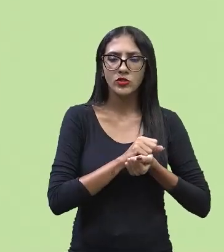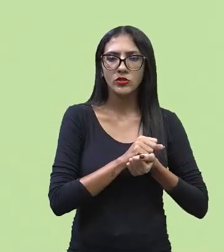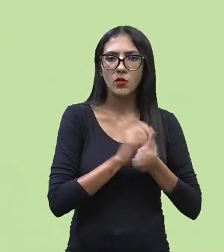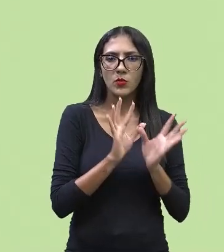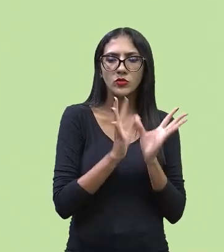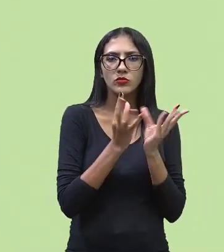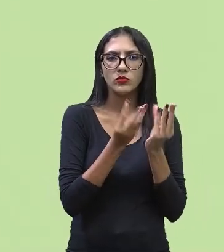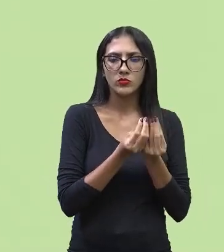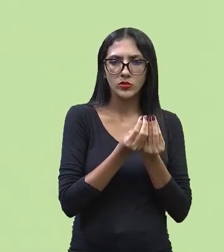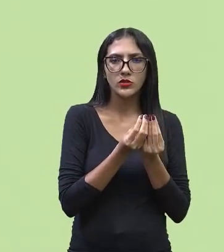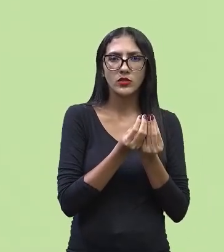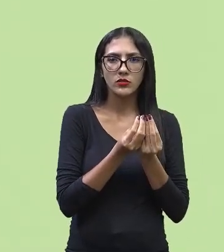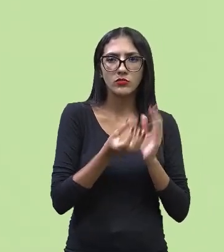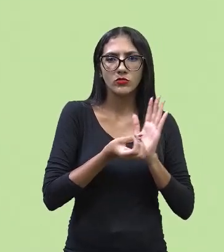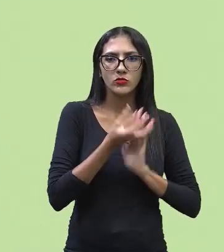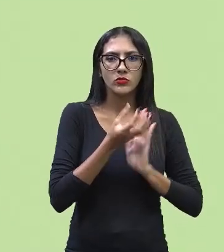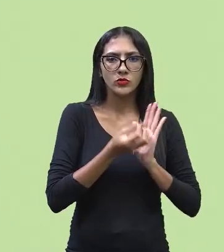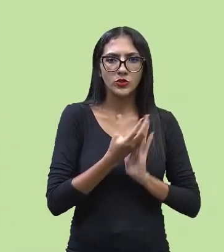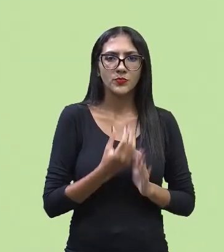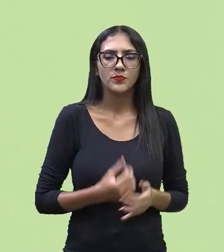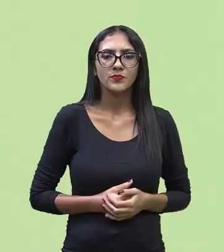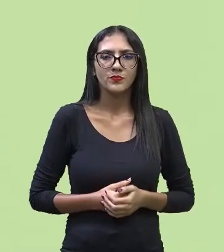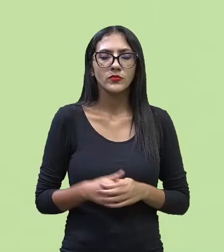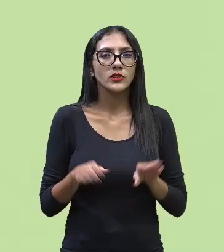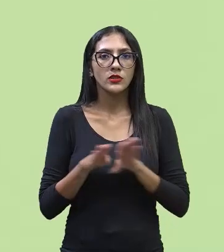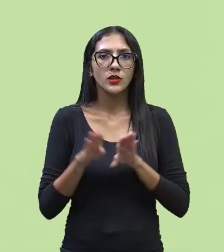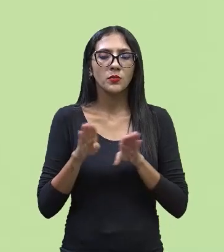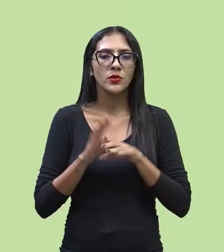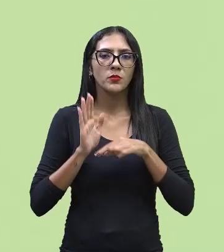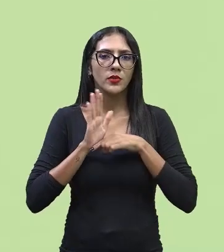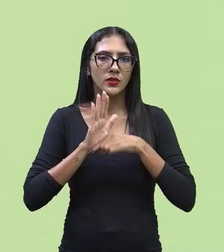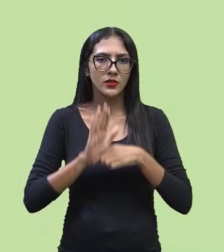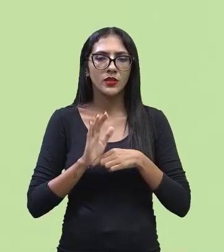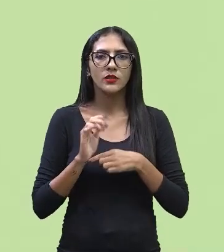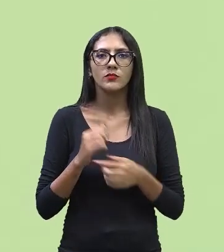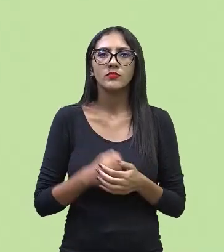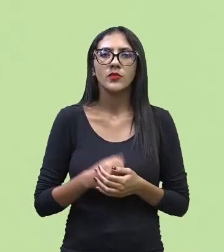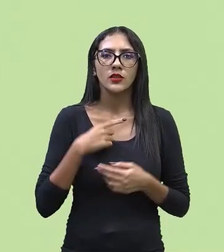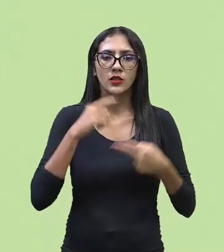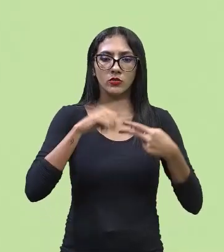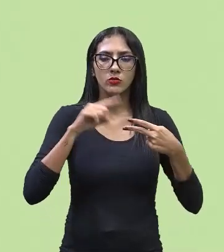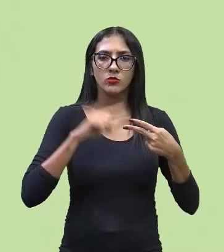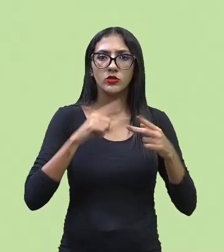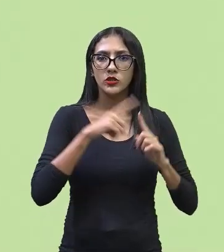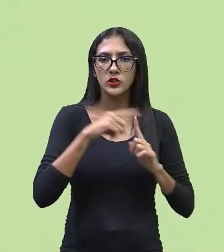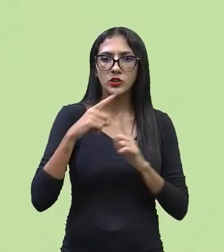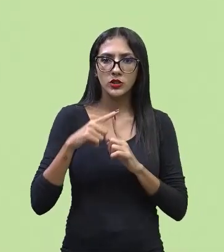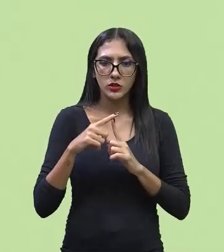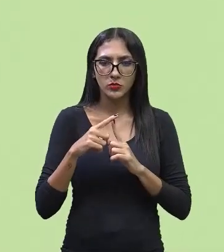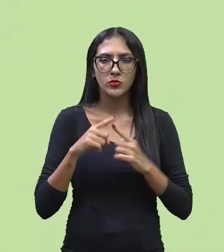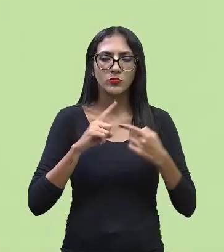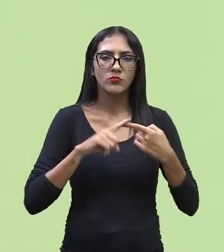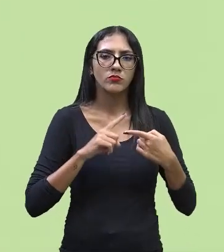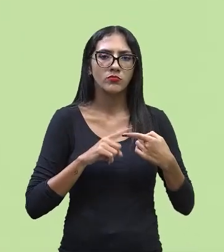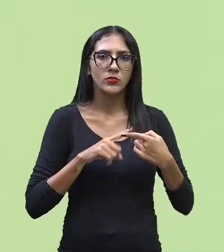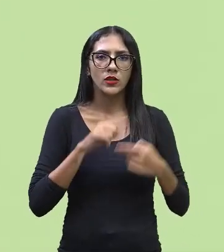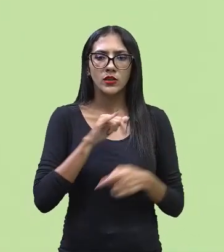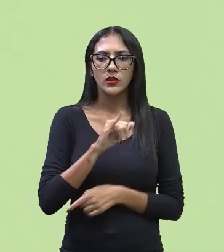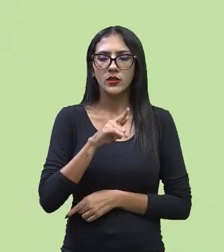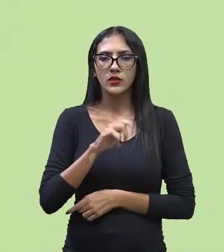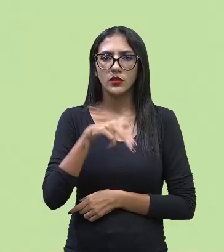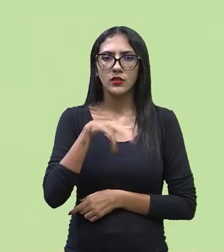né? Reação de óxido-redução. Também mostrei para vocês que a eletrólise é dividida em 2 tipos principais, né? Que é a eletrólise